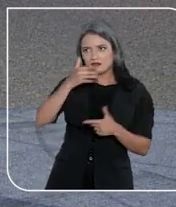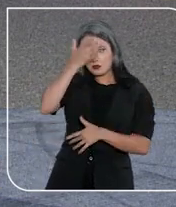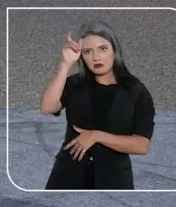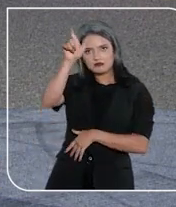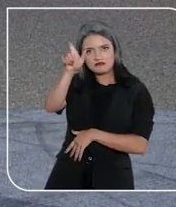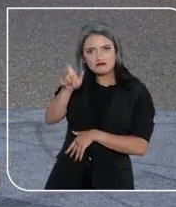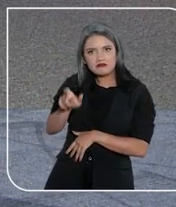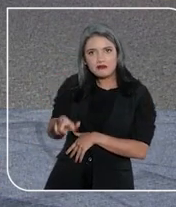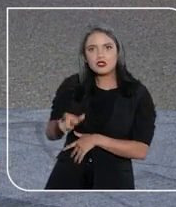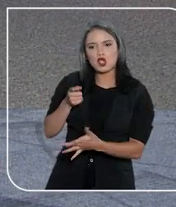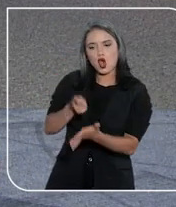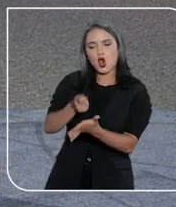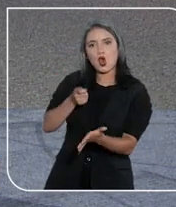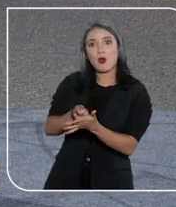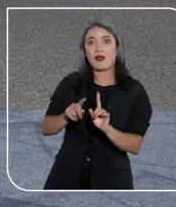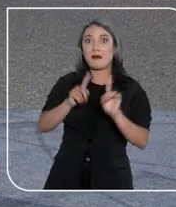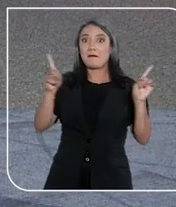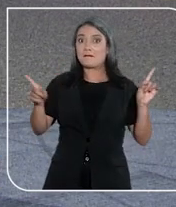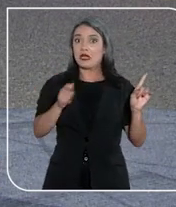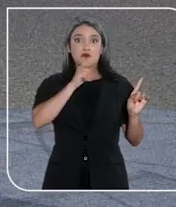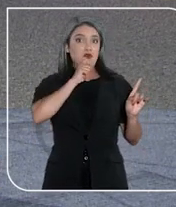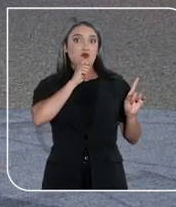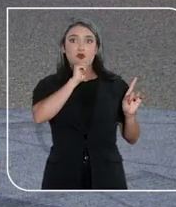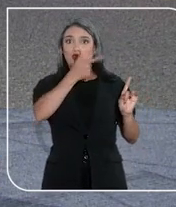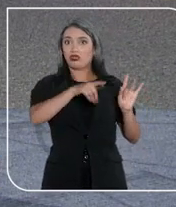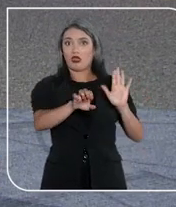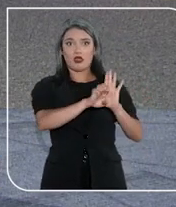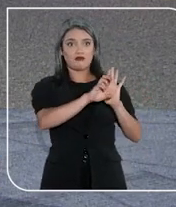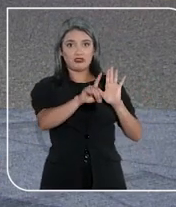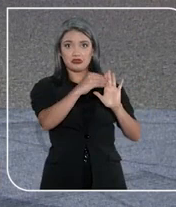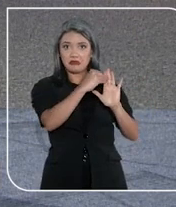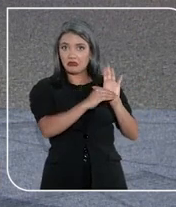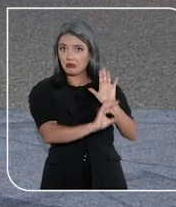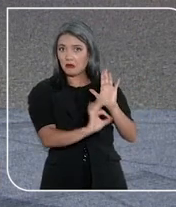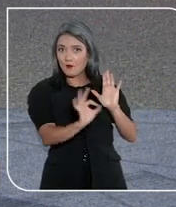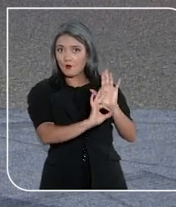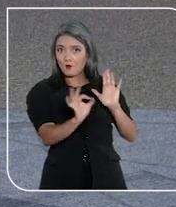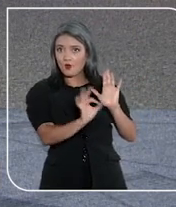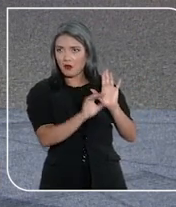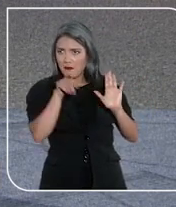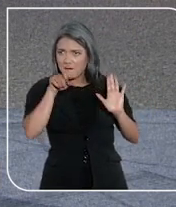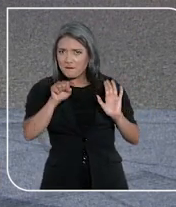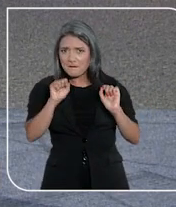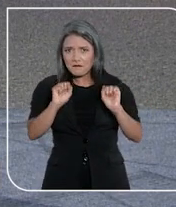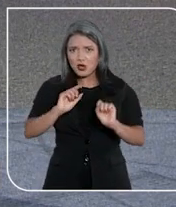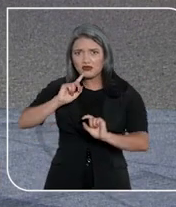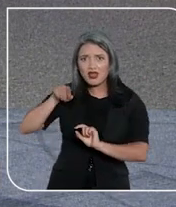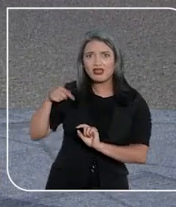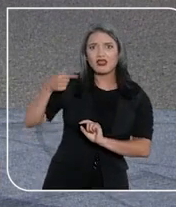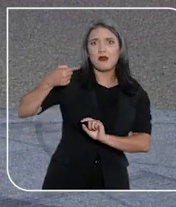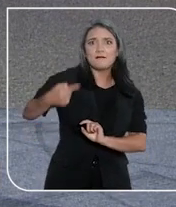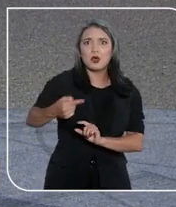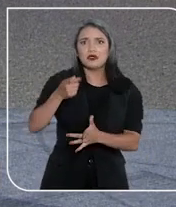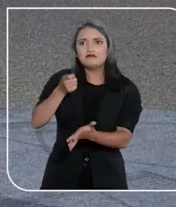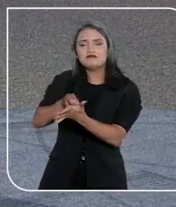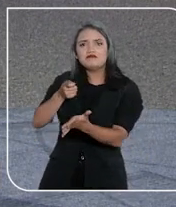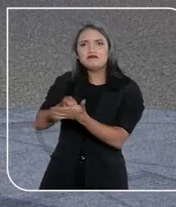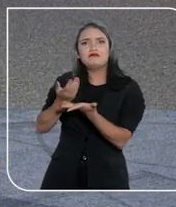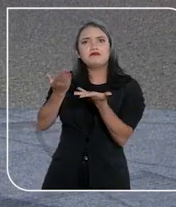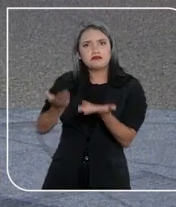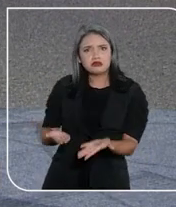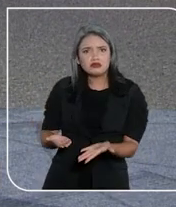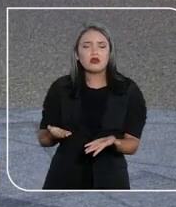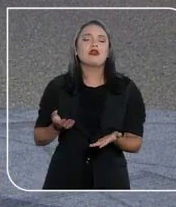fogem dessa previsão em edital e se esse rol previsto, né, no edital ainda na fase editalícia, ele